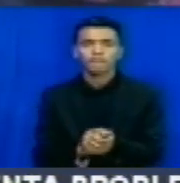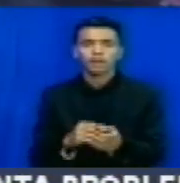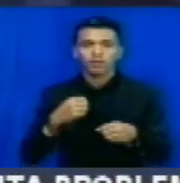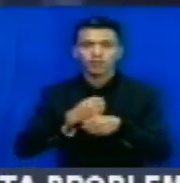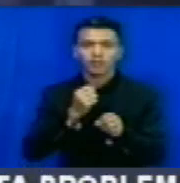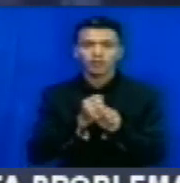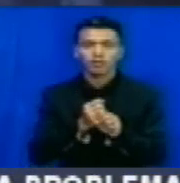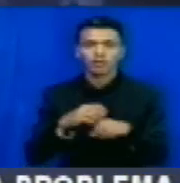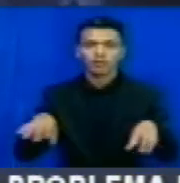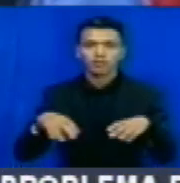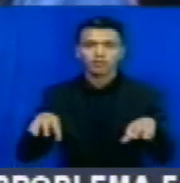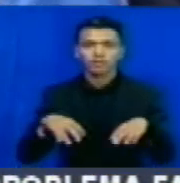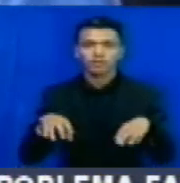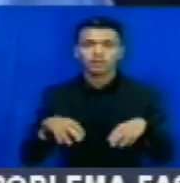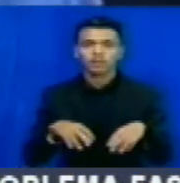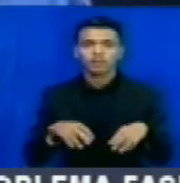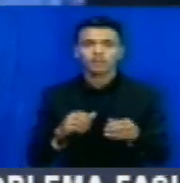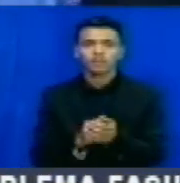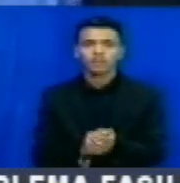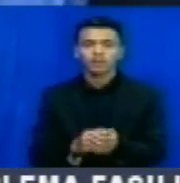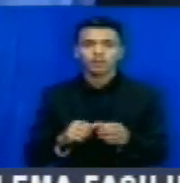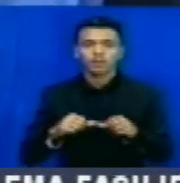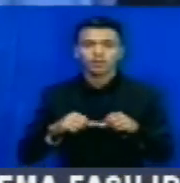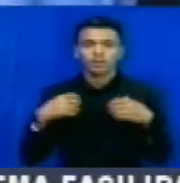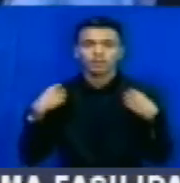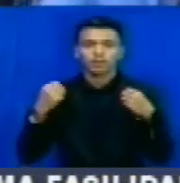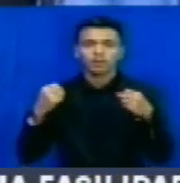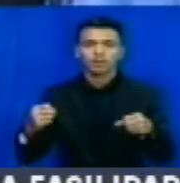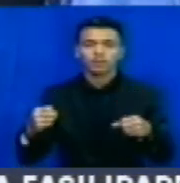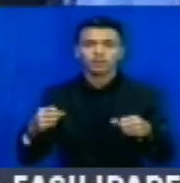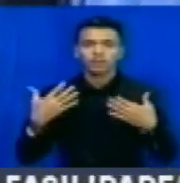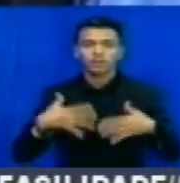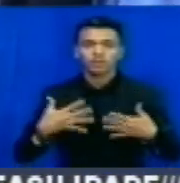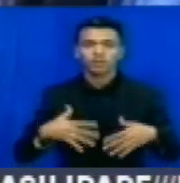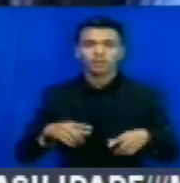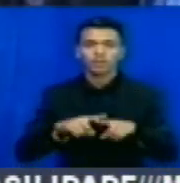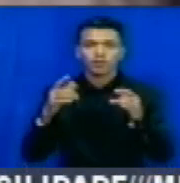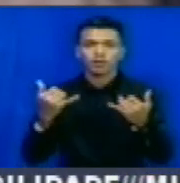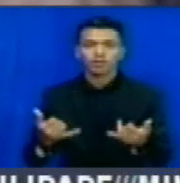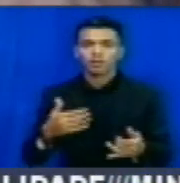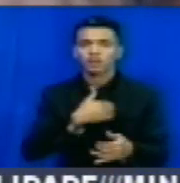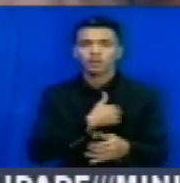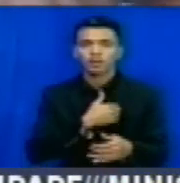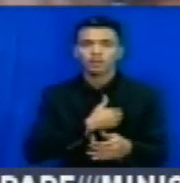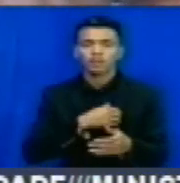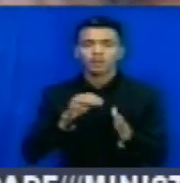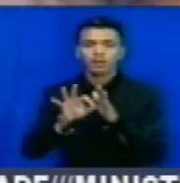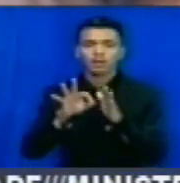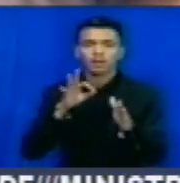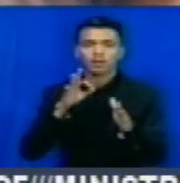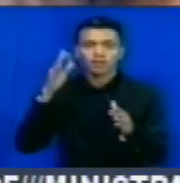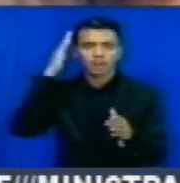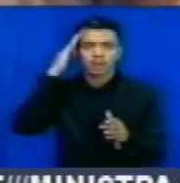halau ligação ho frente armada sira luta hasoro invasor mai beto ohin lorong sidau ketan reconhecimento